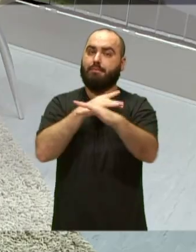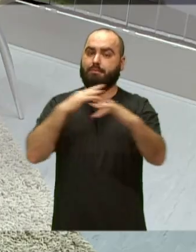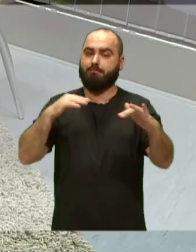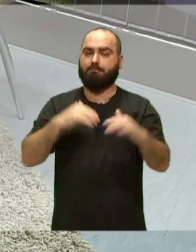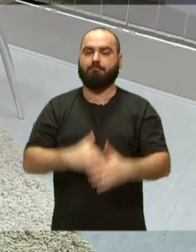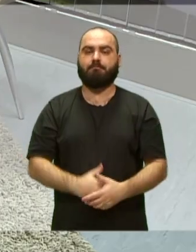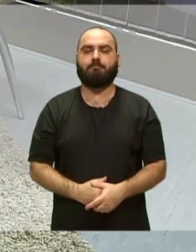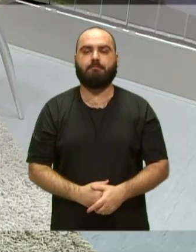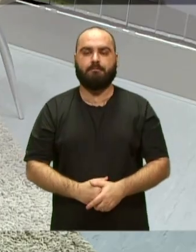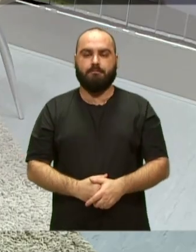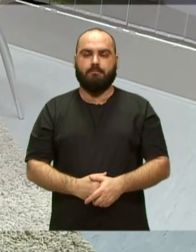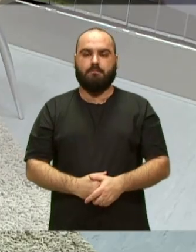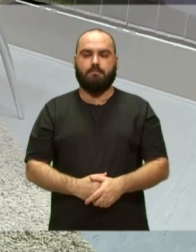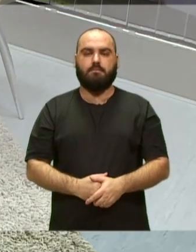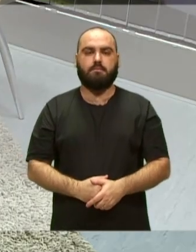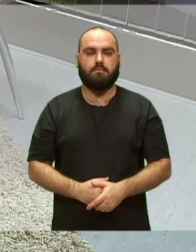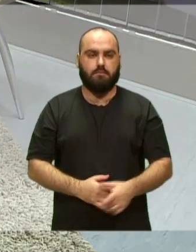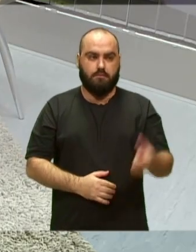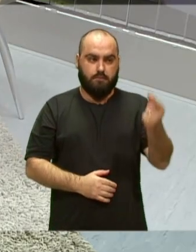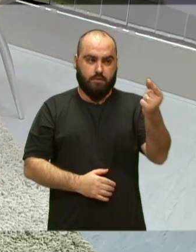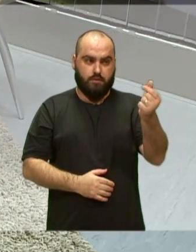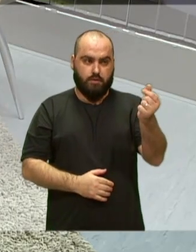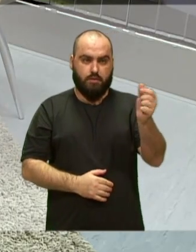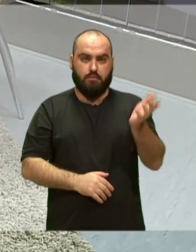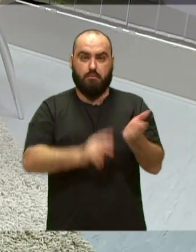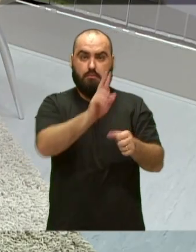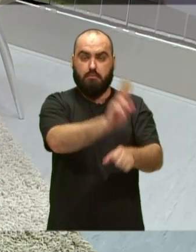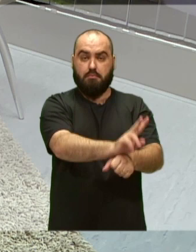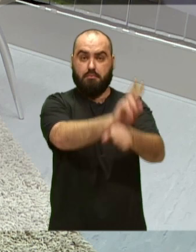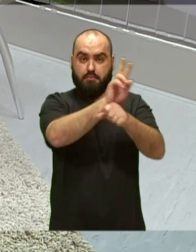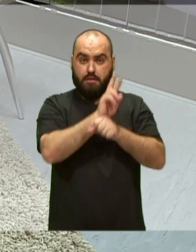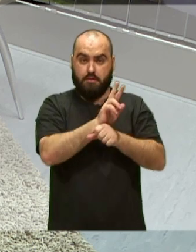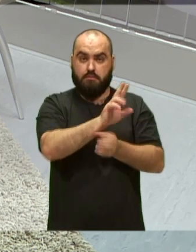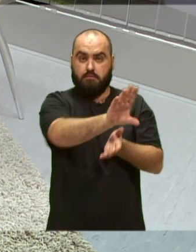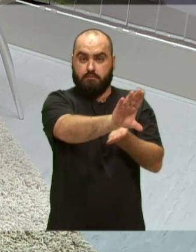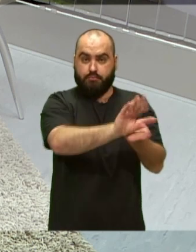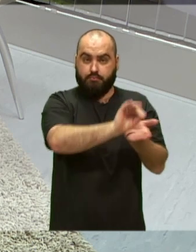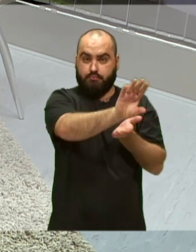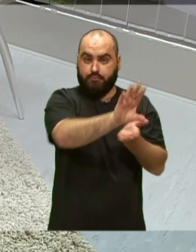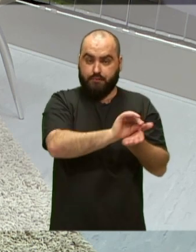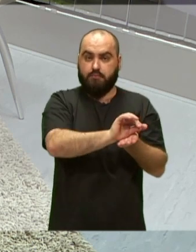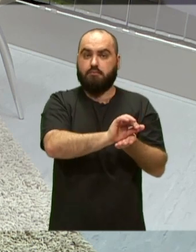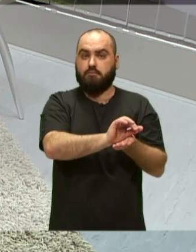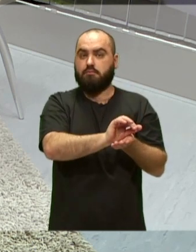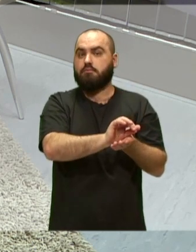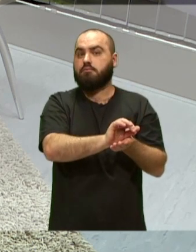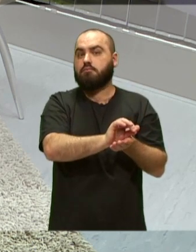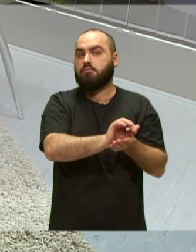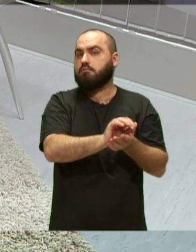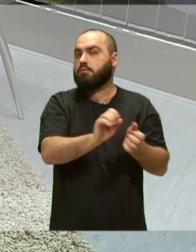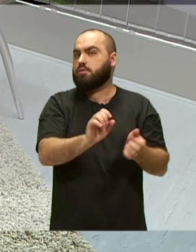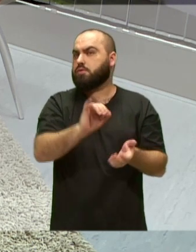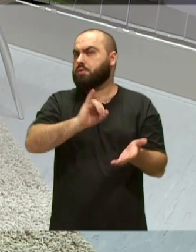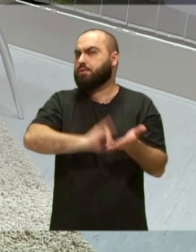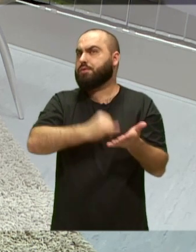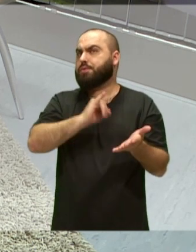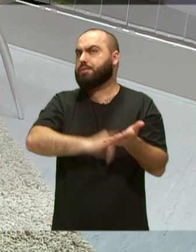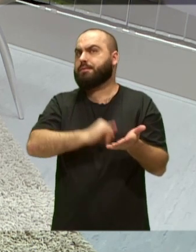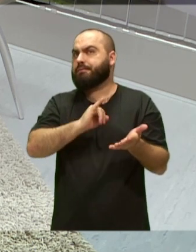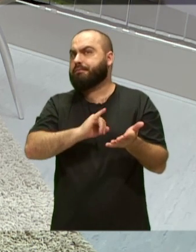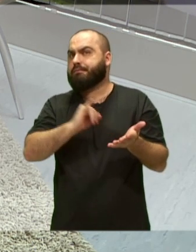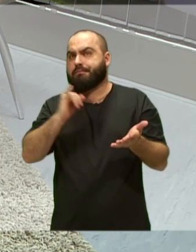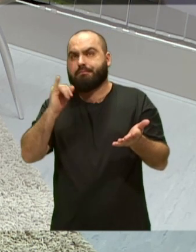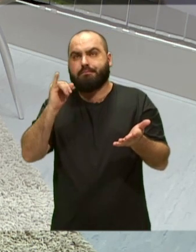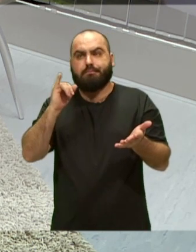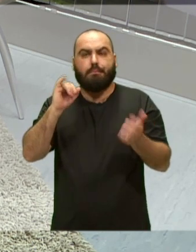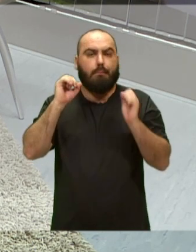Vereador pegar empréstimo ou qualquer tipo de financiamento com uma taxa de juros às vezes que pode